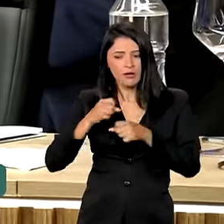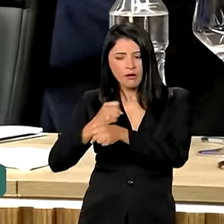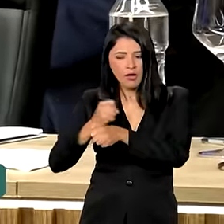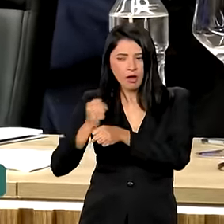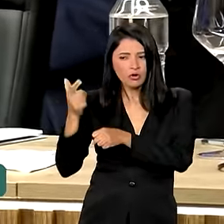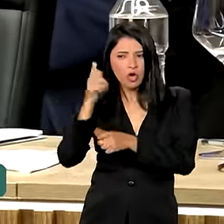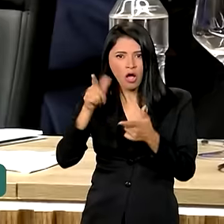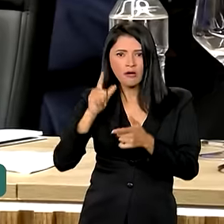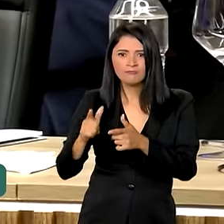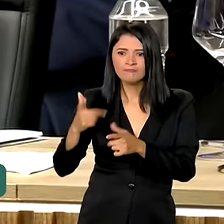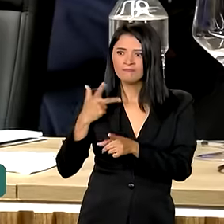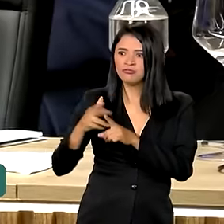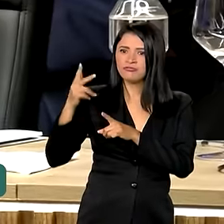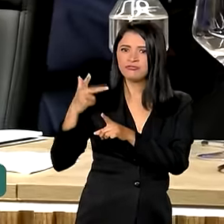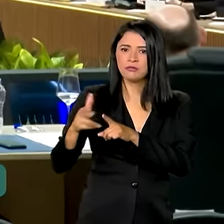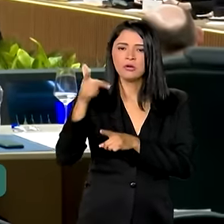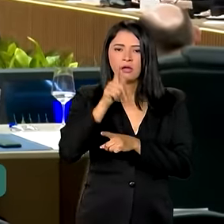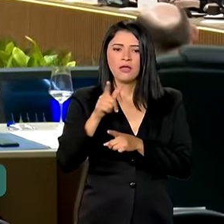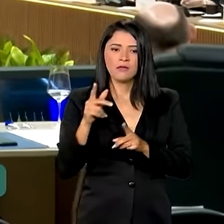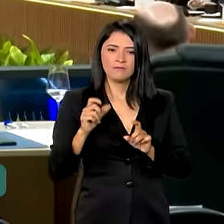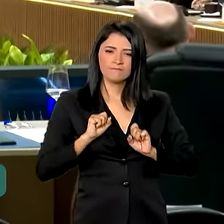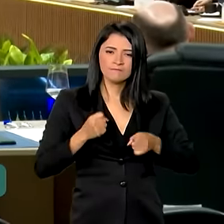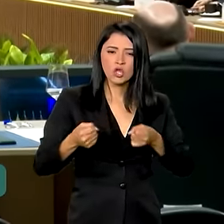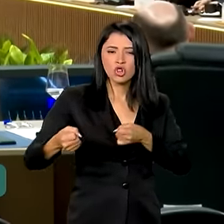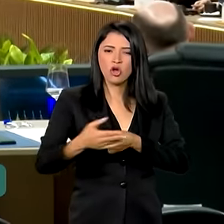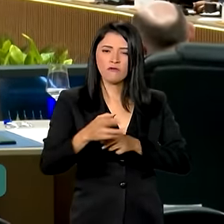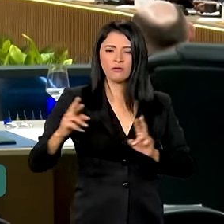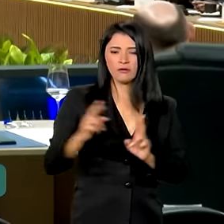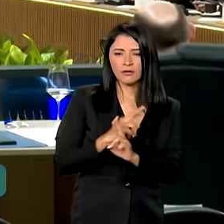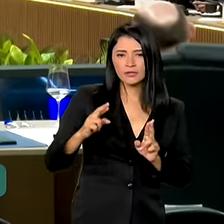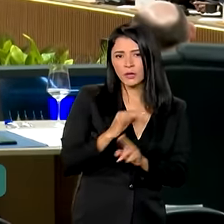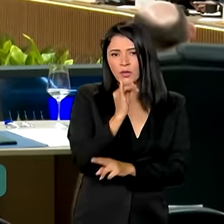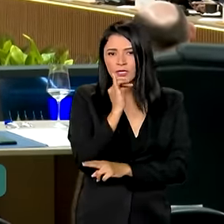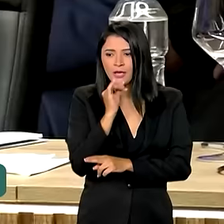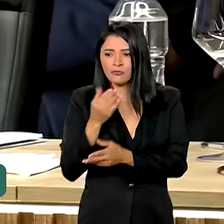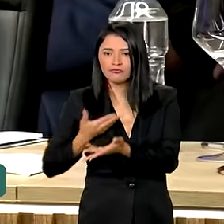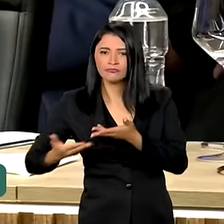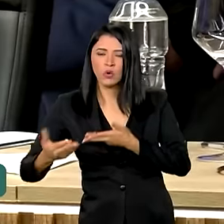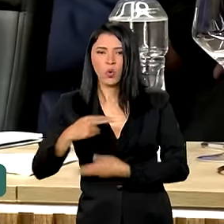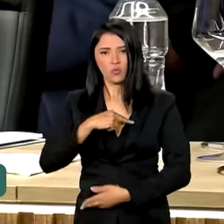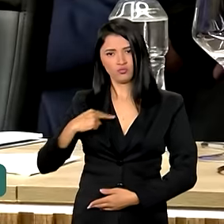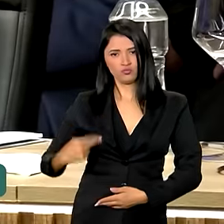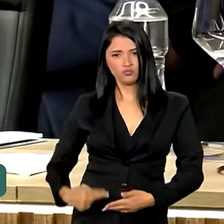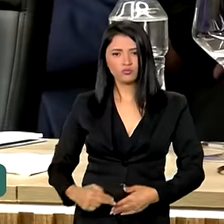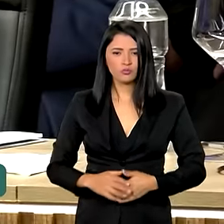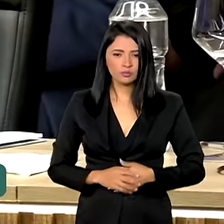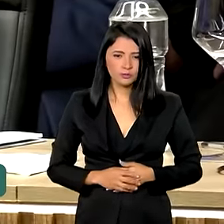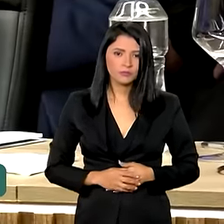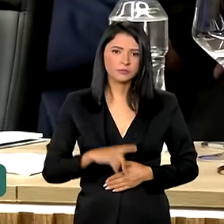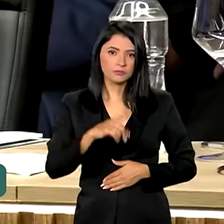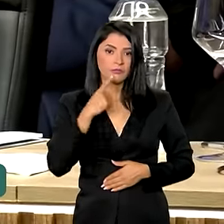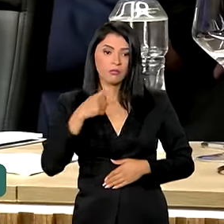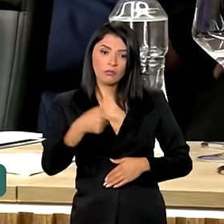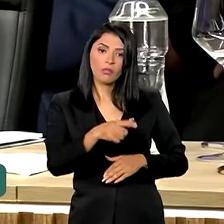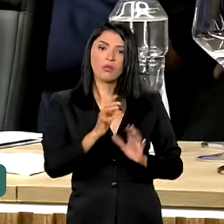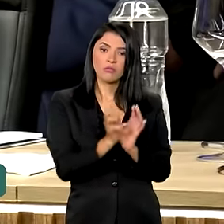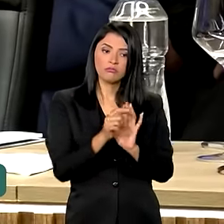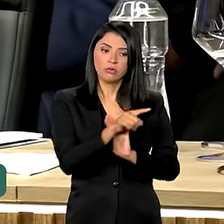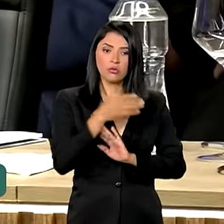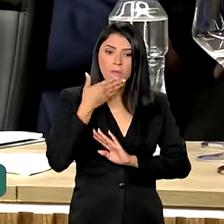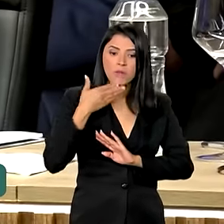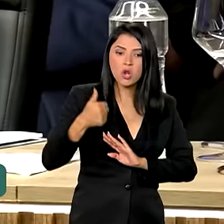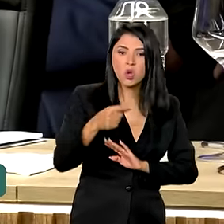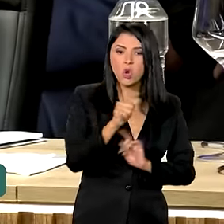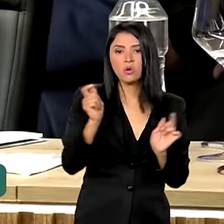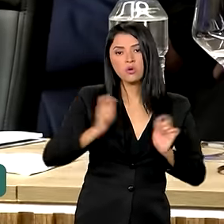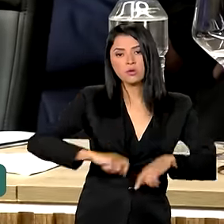anos e defendeu novas relações comerciais, como com o mercado chinês. A atualização do bloco também implica